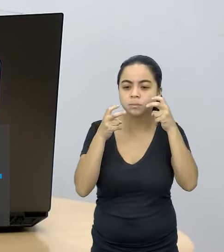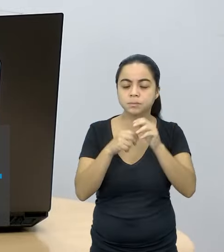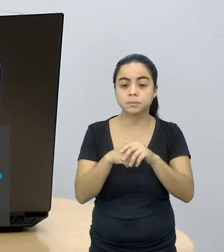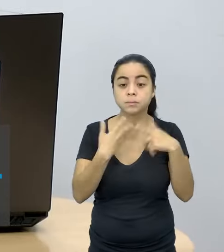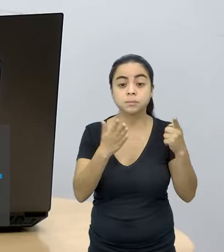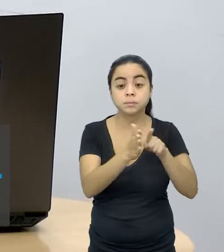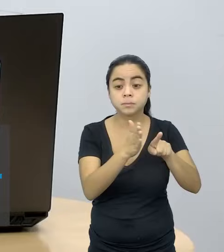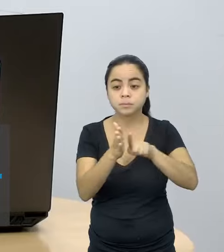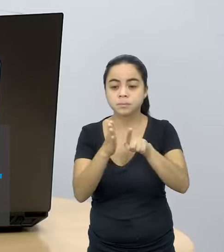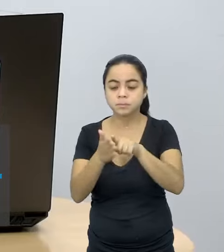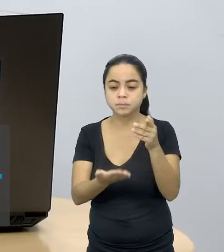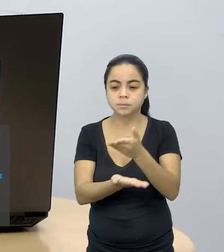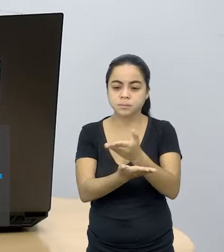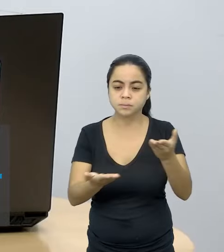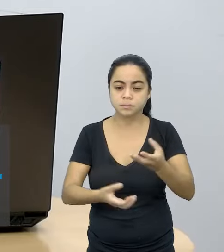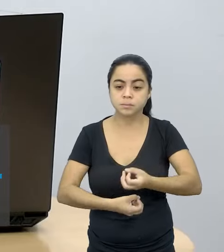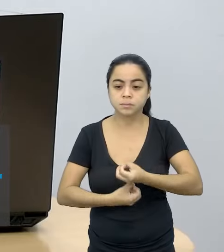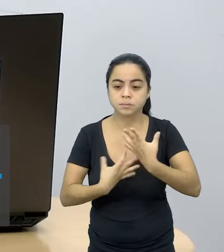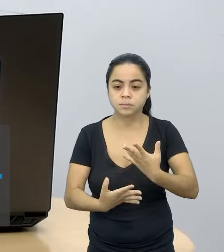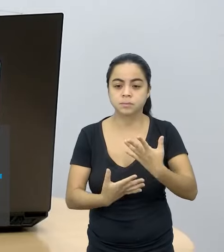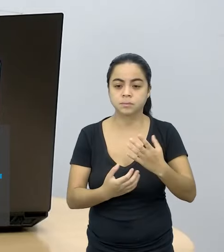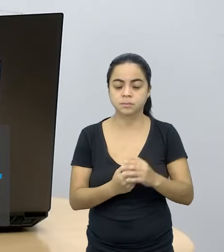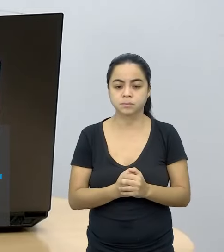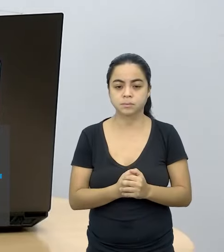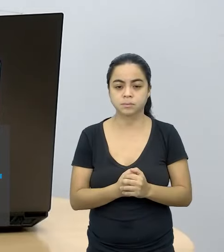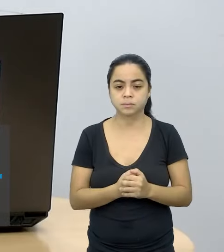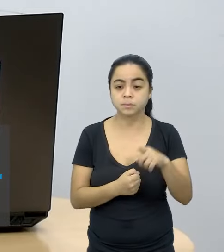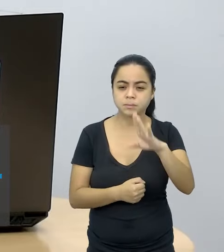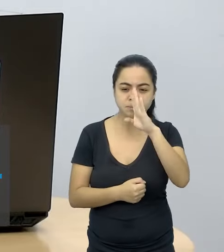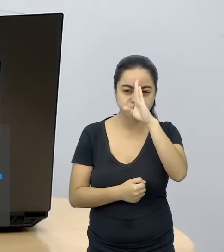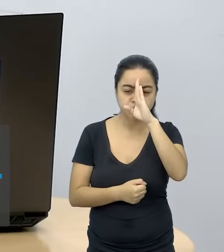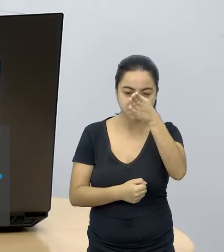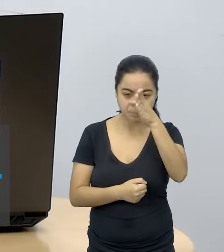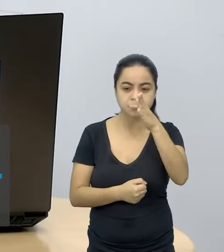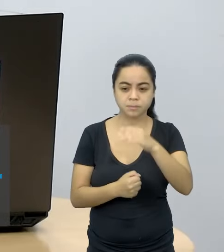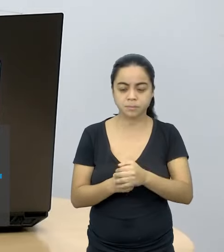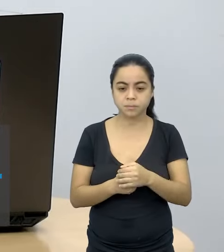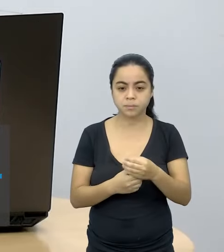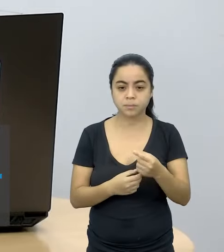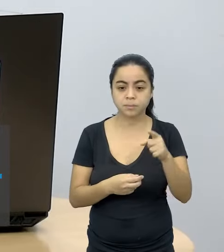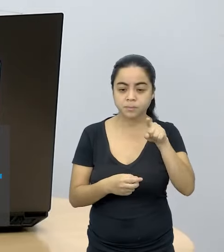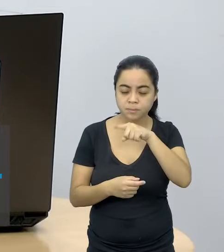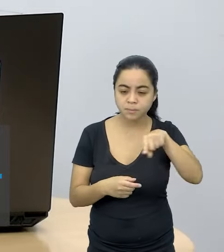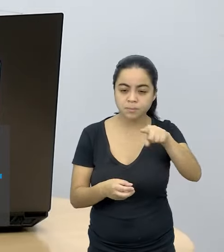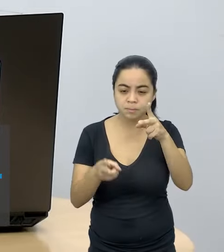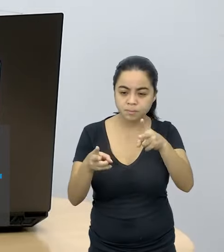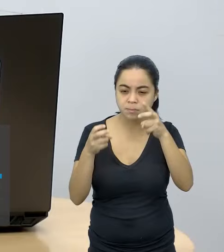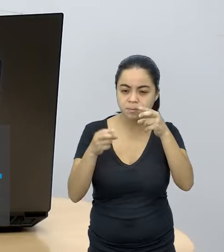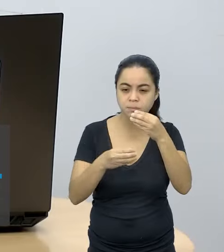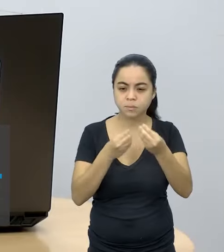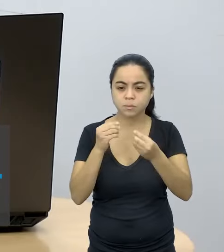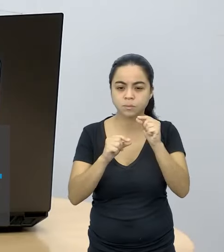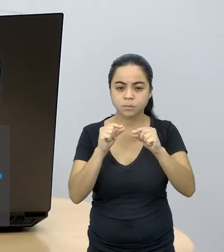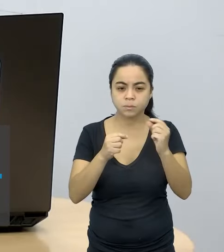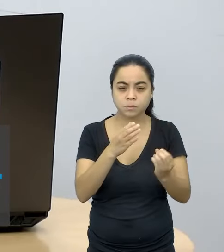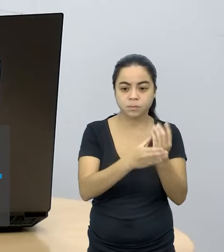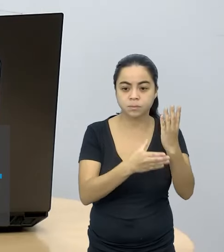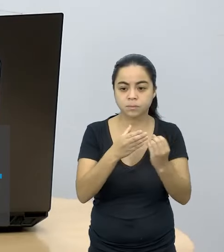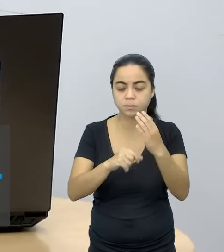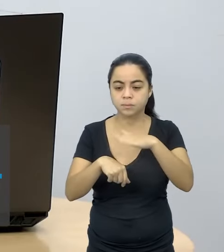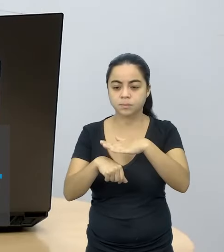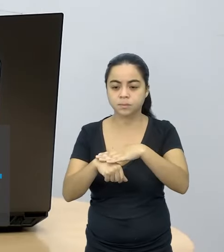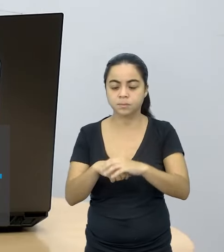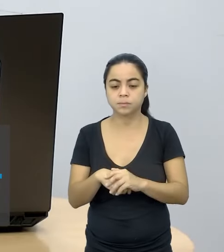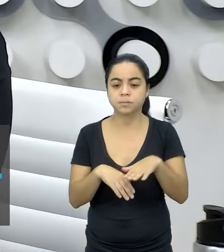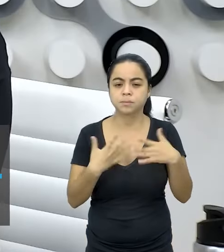vamos deixar eles estarem como protagonistas, eles perceberem o que eles criaram, o que eles fizeram. Né? E da fisiologia é a mesma coisa, né? O que